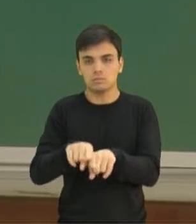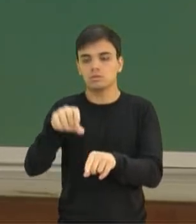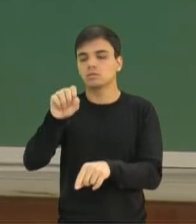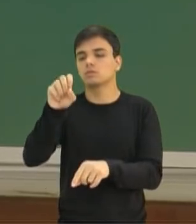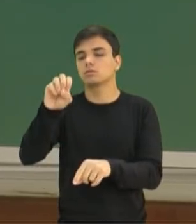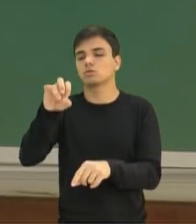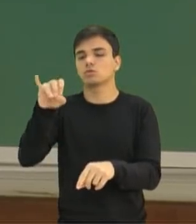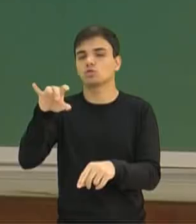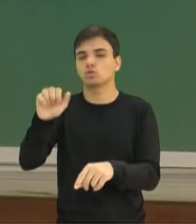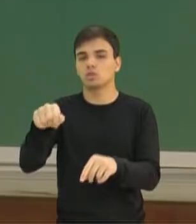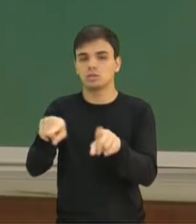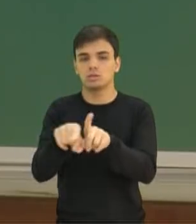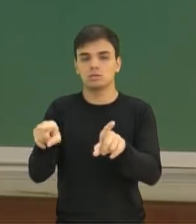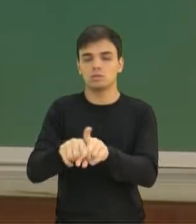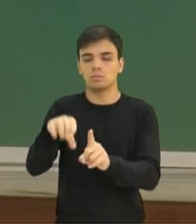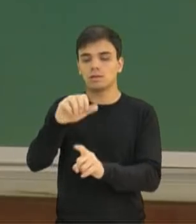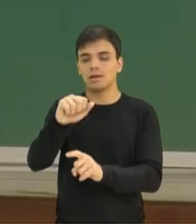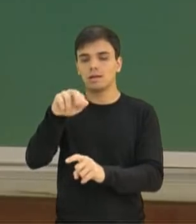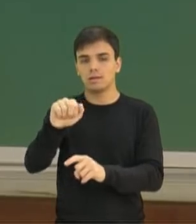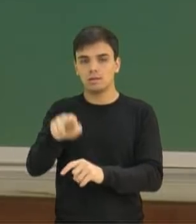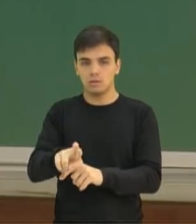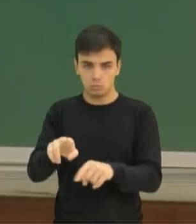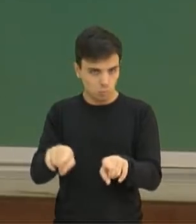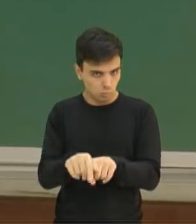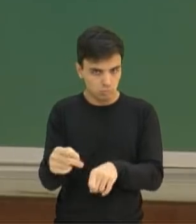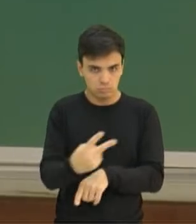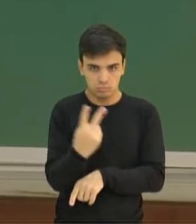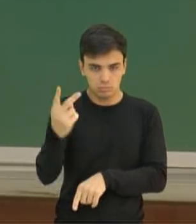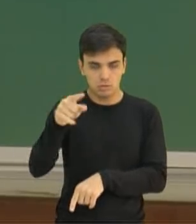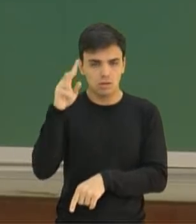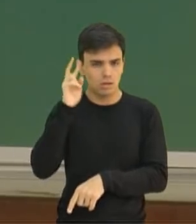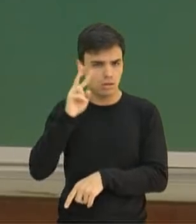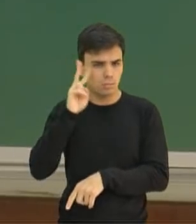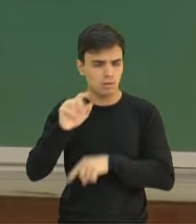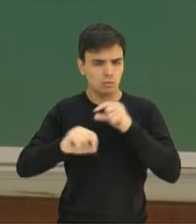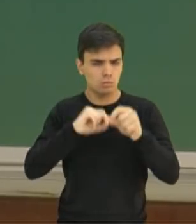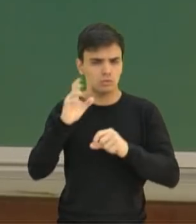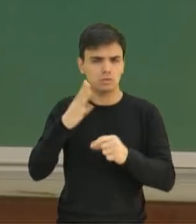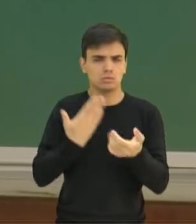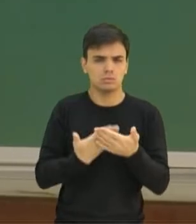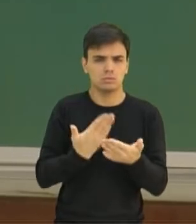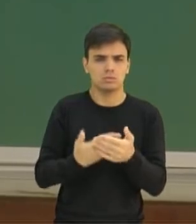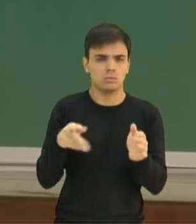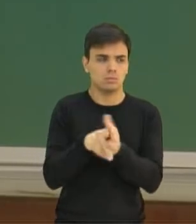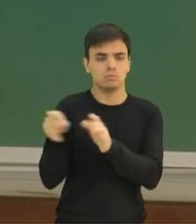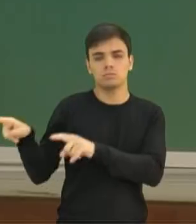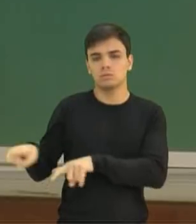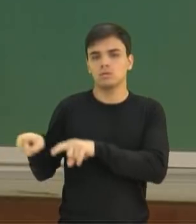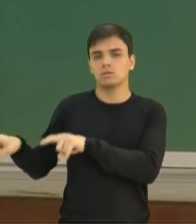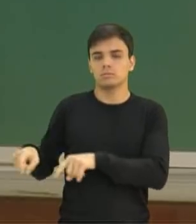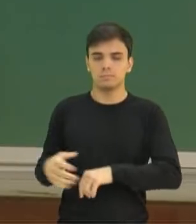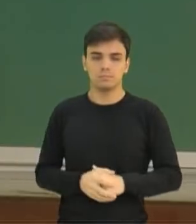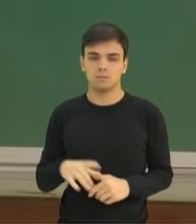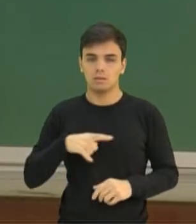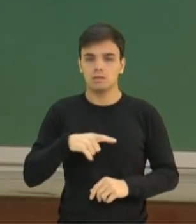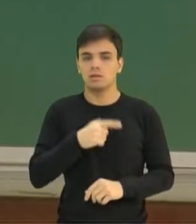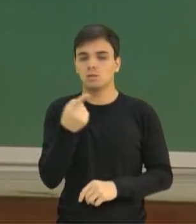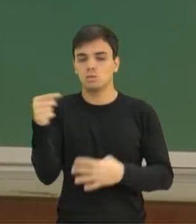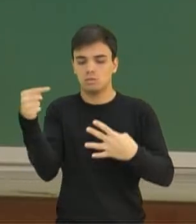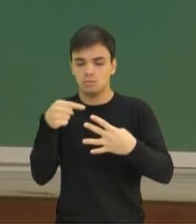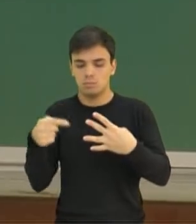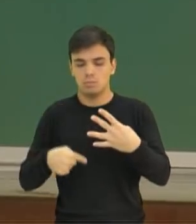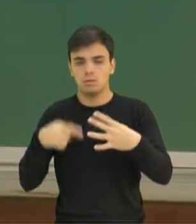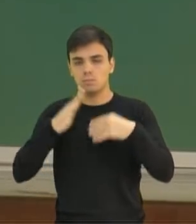cacau também. Então, relembrando aqueles itens que a gente tinha trabalhado lá da agricultura. Temos outros itens que são